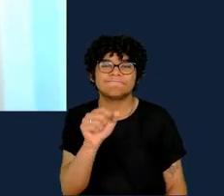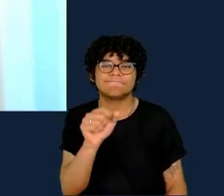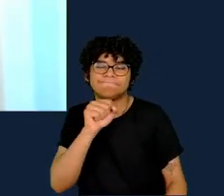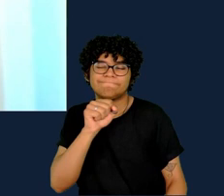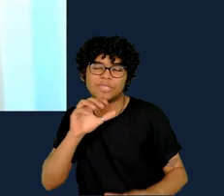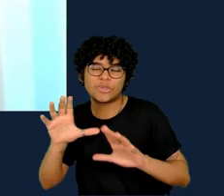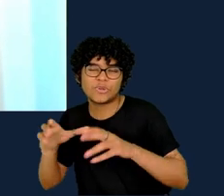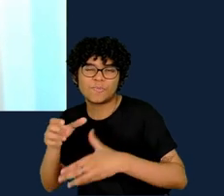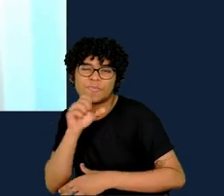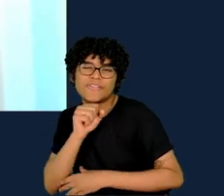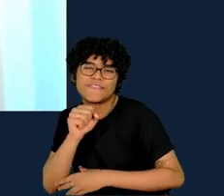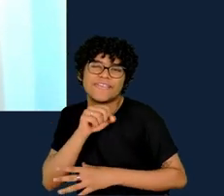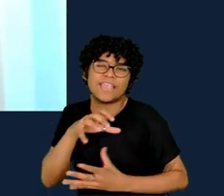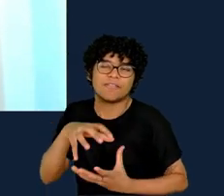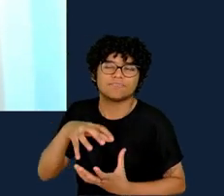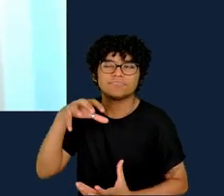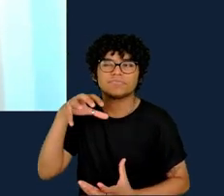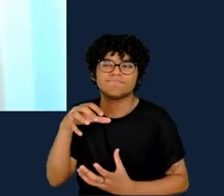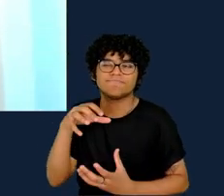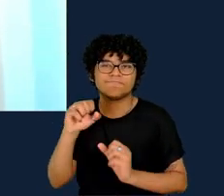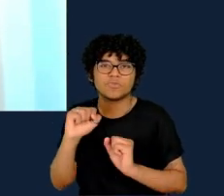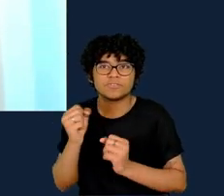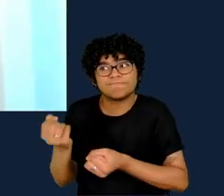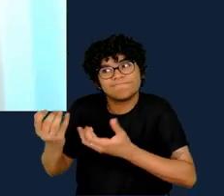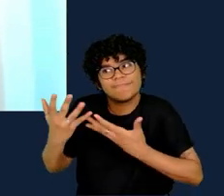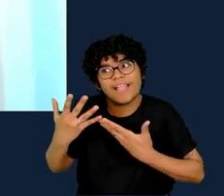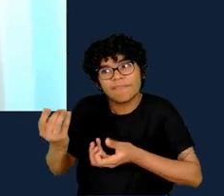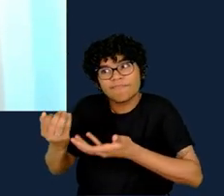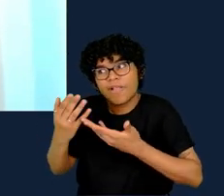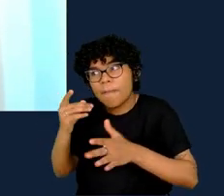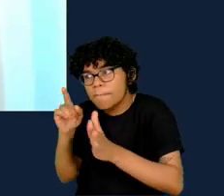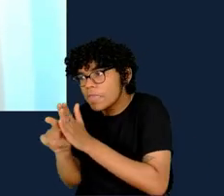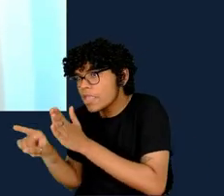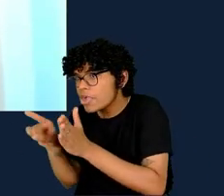ouvidos mais, né? Eles poderiam ser consultados mais